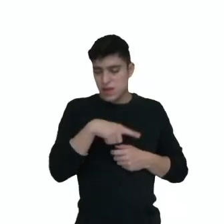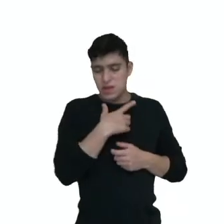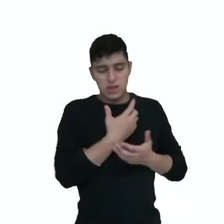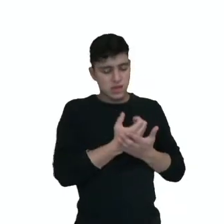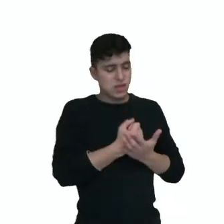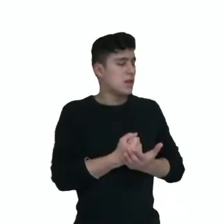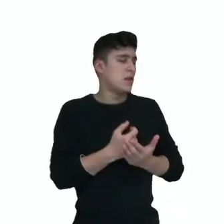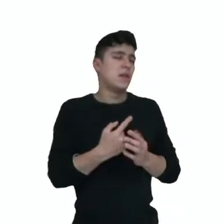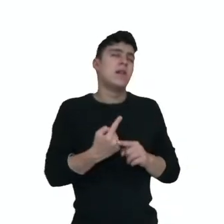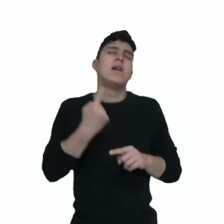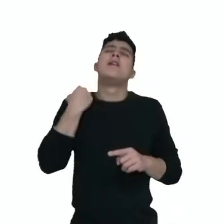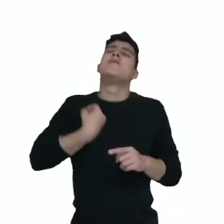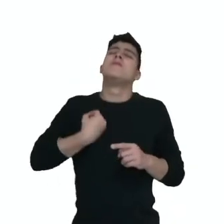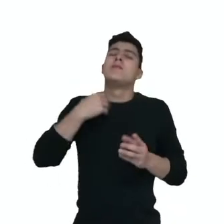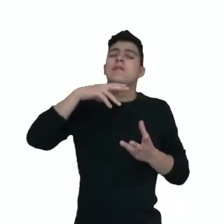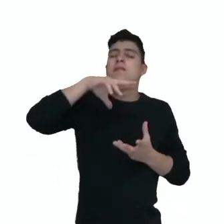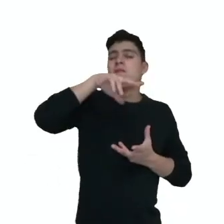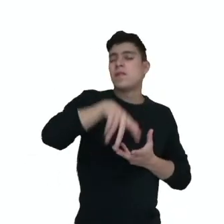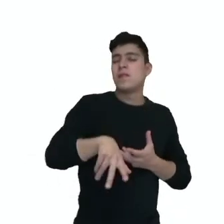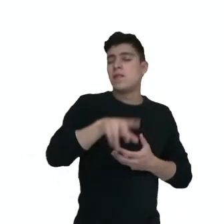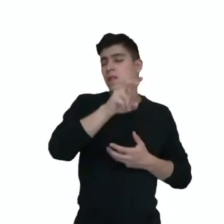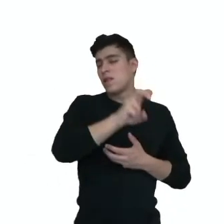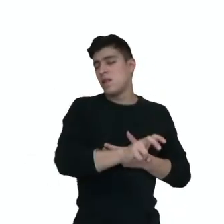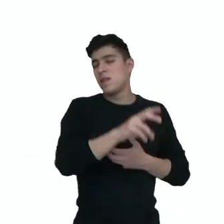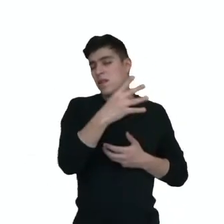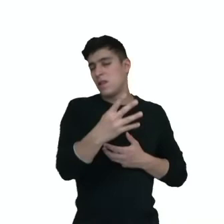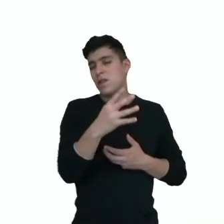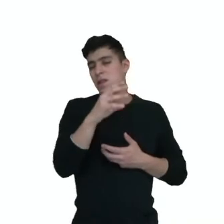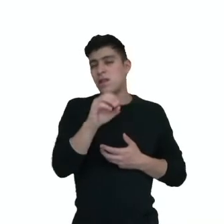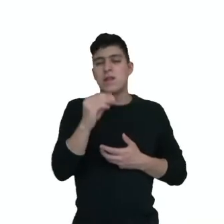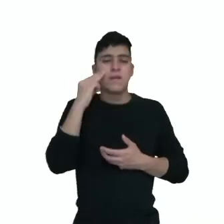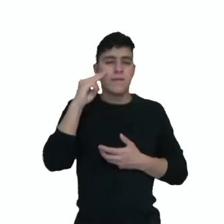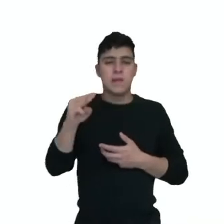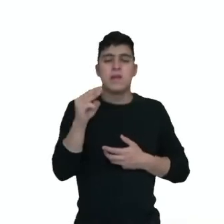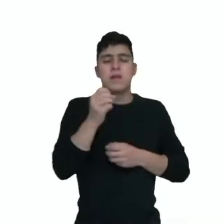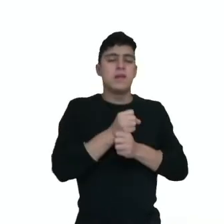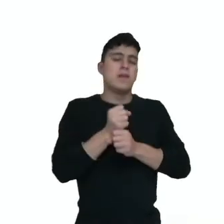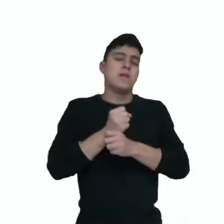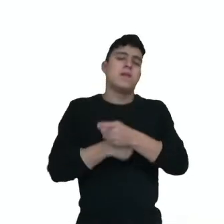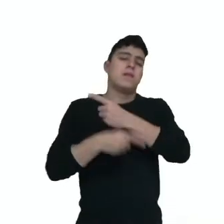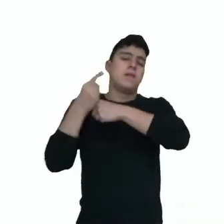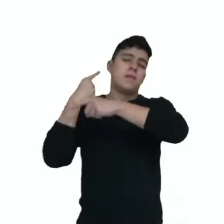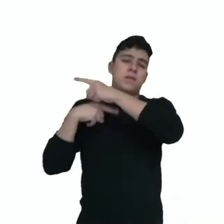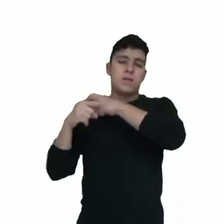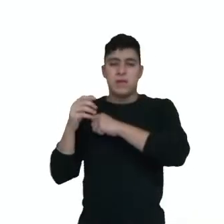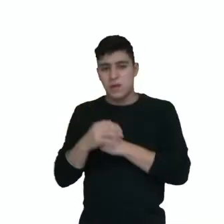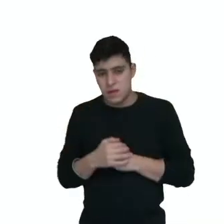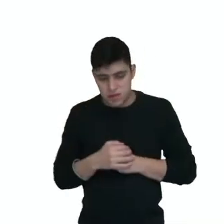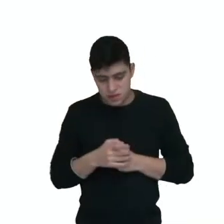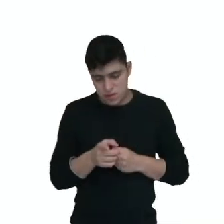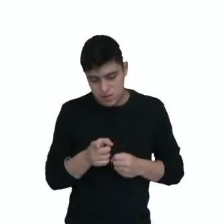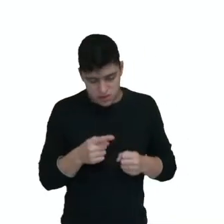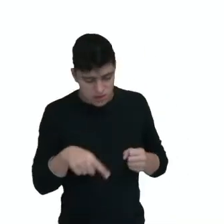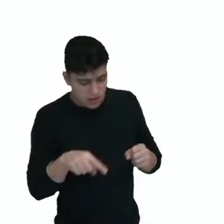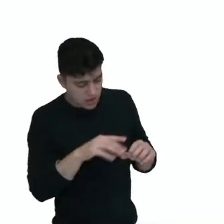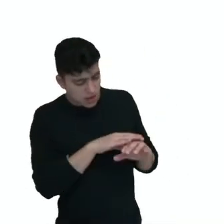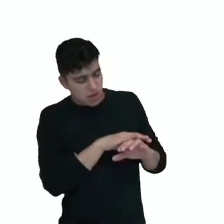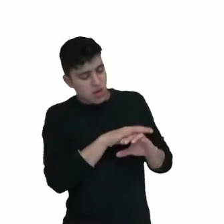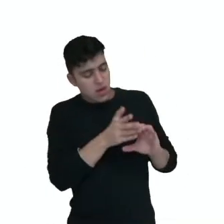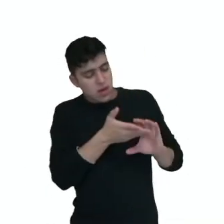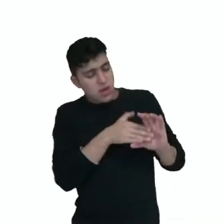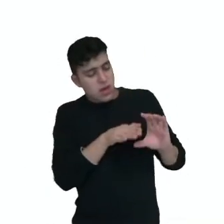de existência na Terra desde aproximadamente 540 milhões de anos. Tá? Suas carapaças fossilizadas,